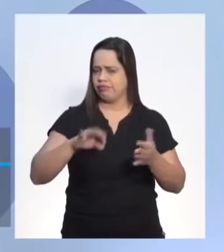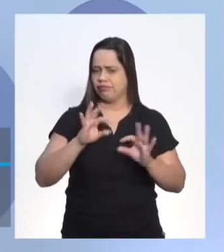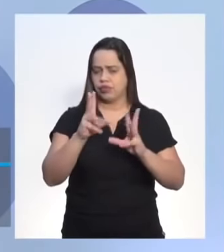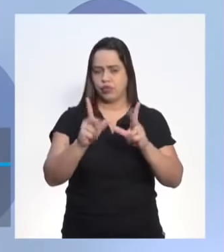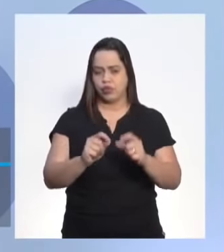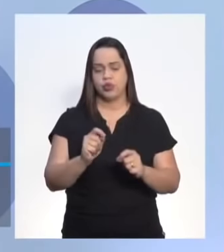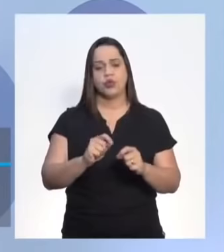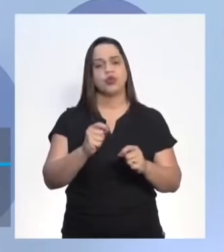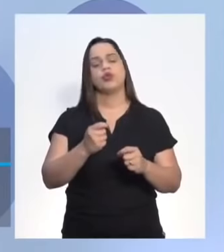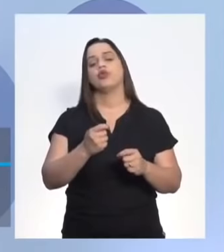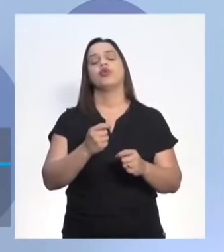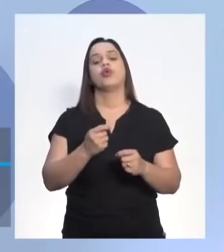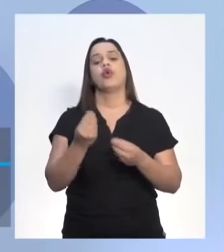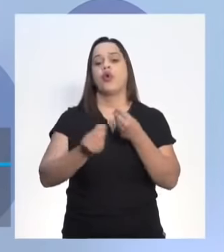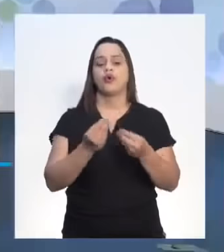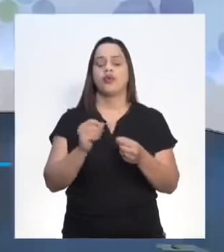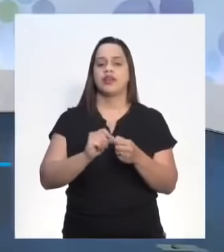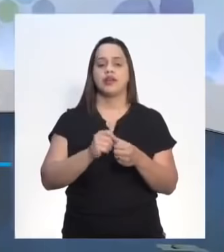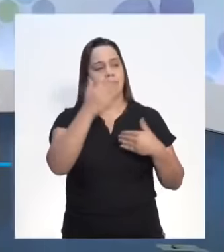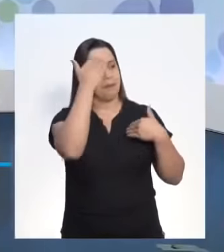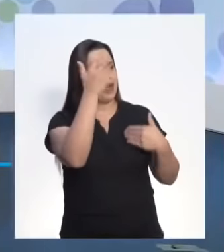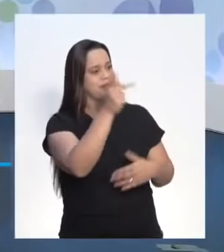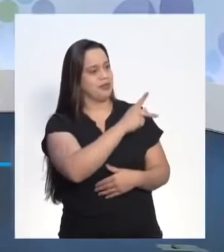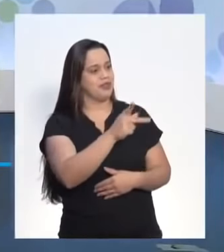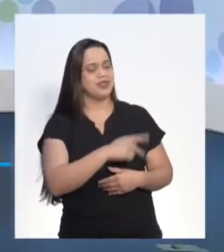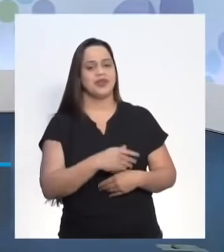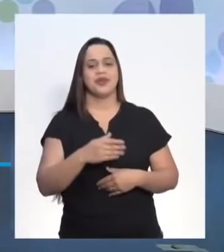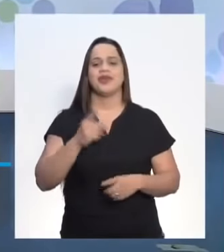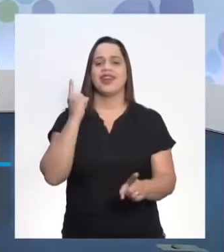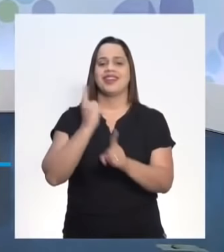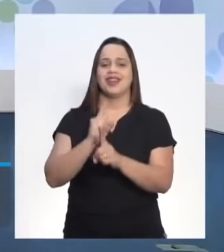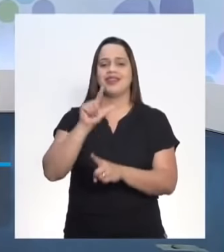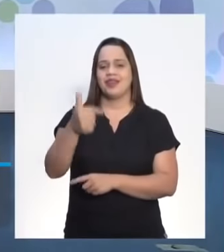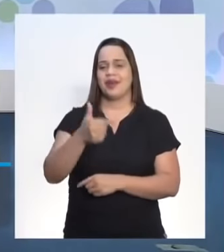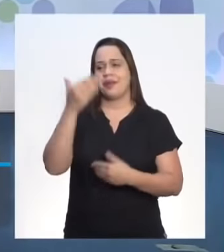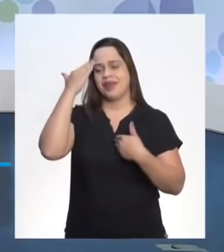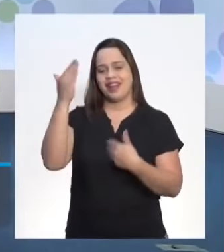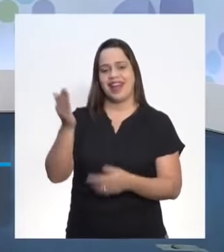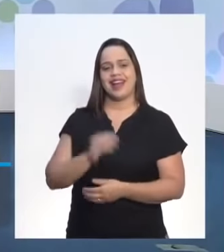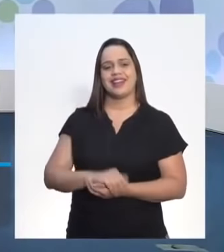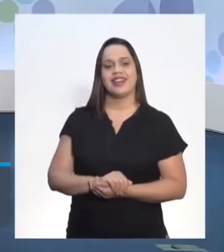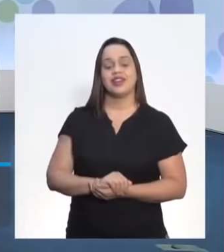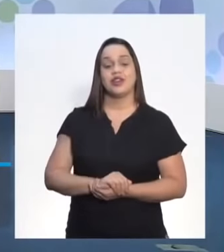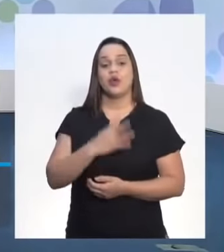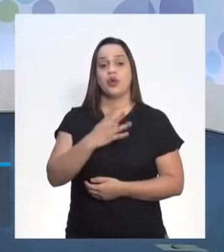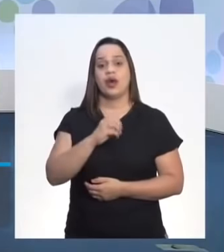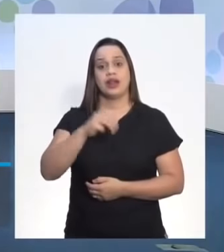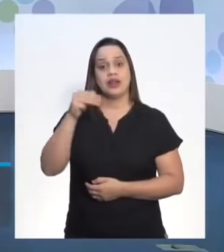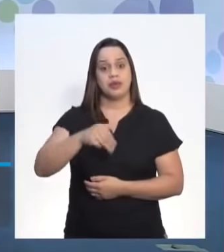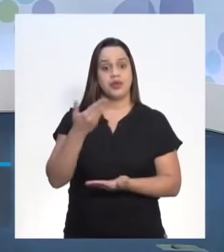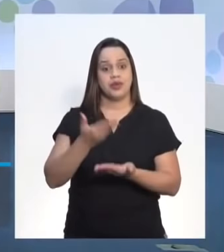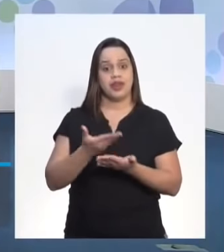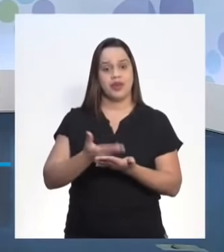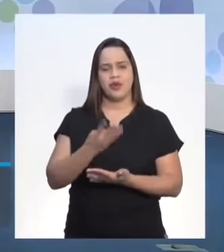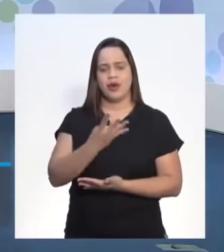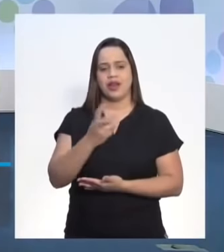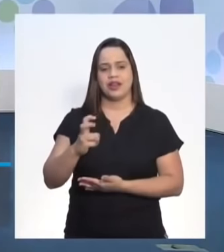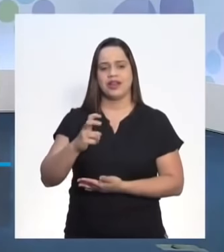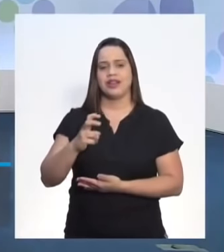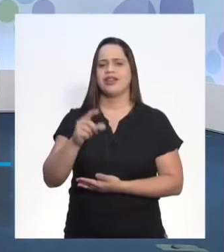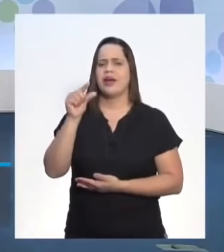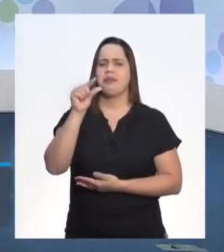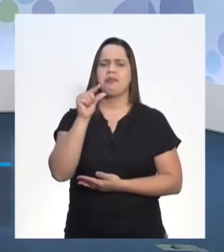vocês como ficaria. Obrigado, Osmar. Obrigado a você, até a próxima, Jonas. Né? Até a próxima. 40 minutos de aula, 45 é